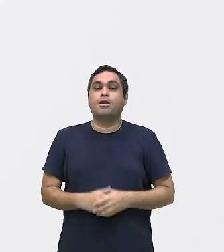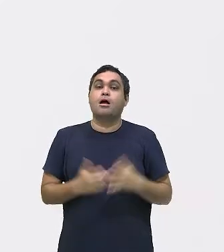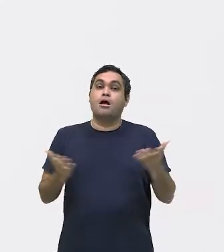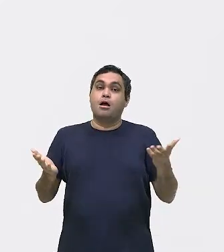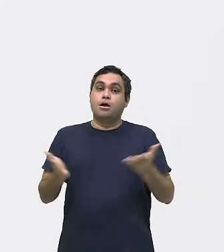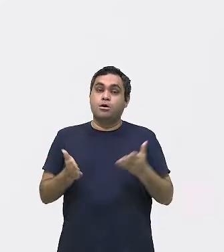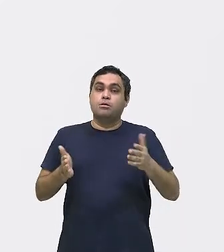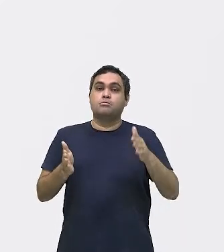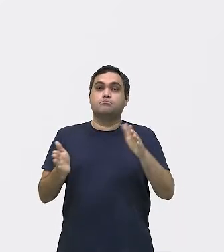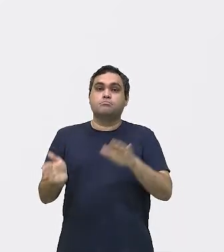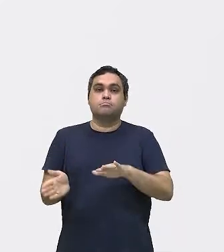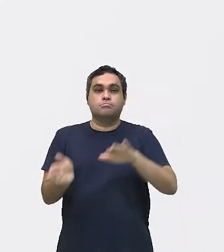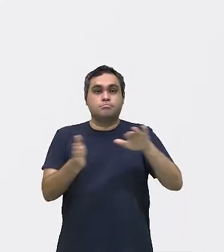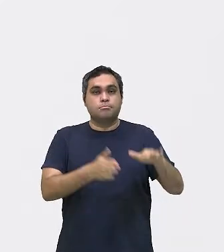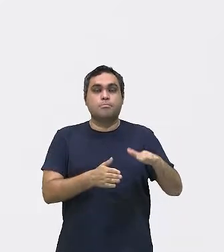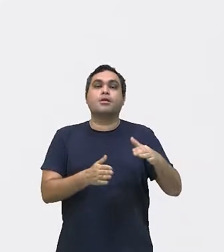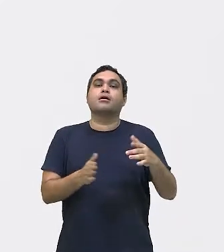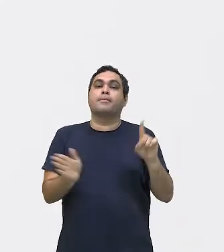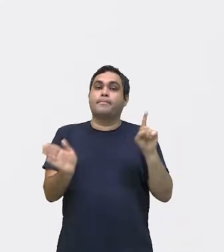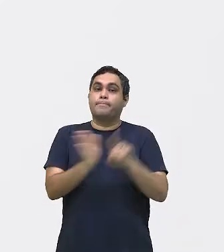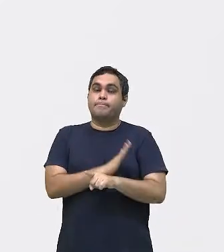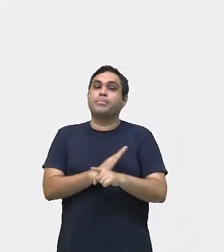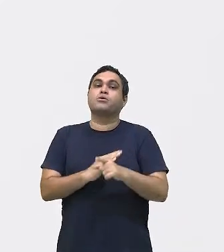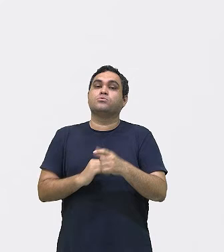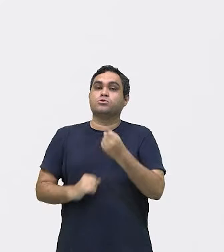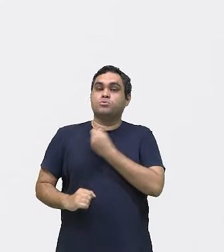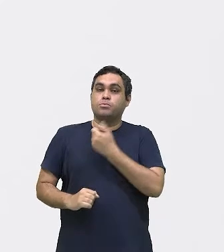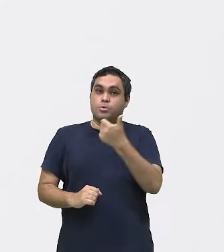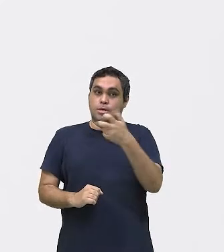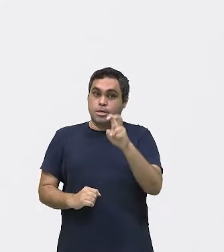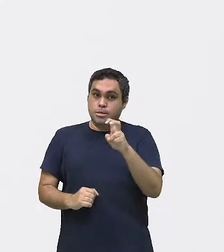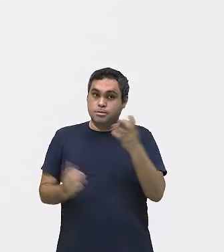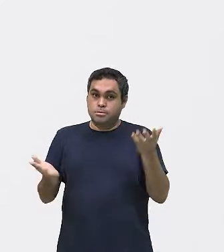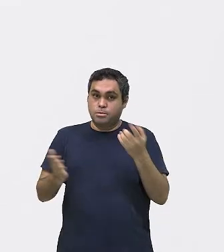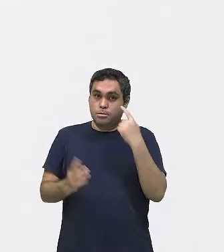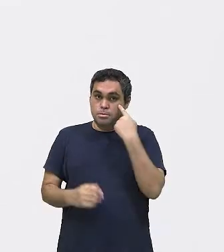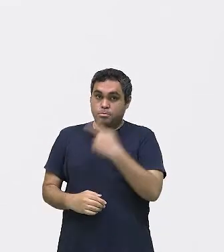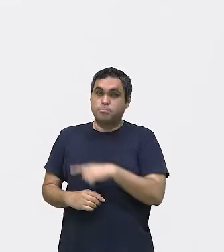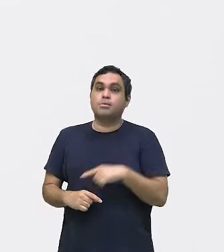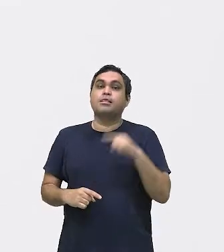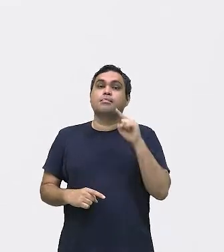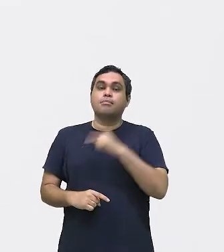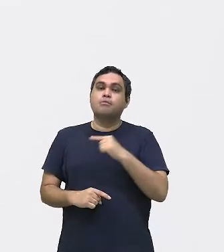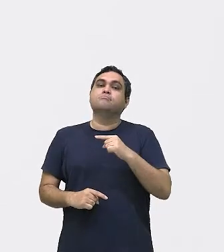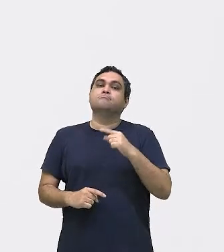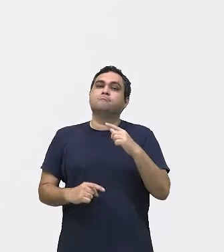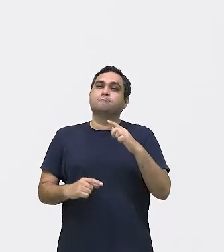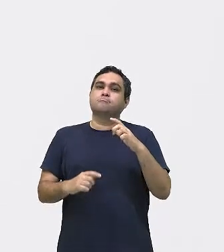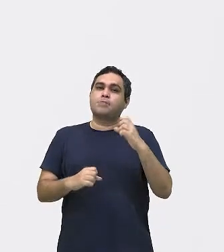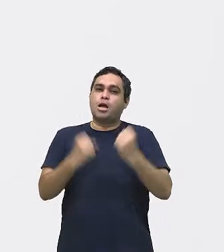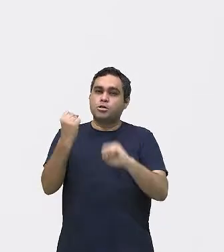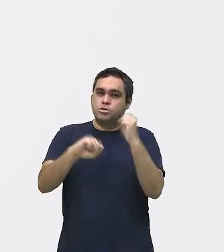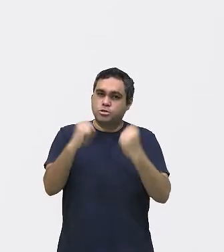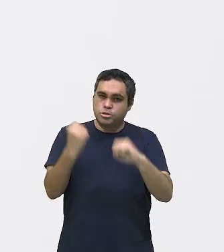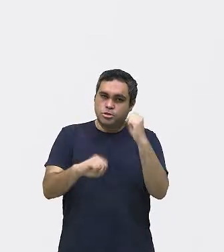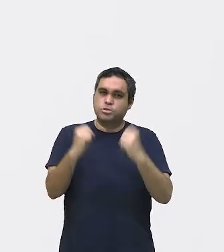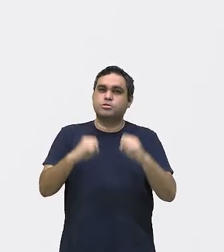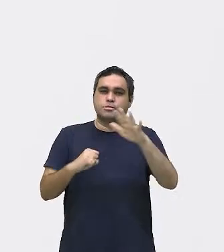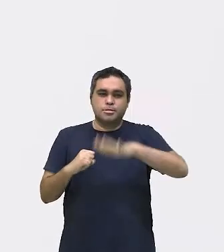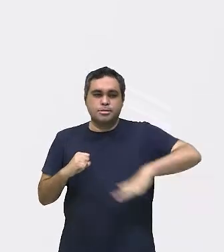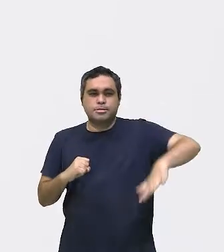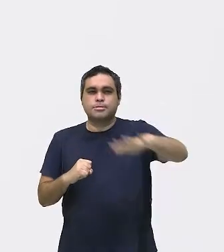agora para a questão de número 15. Aí nós temos a Zona Franca de Manaus abriga um